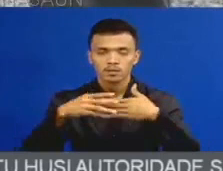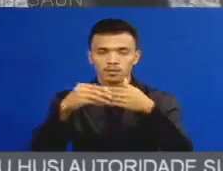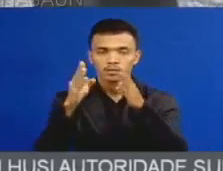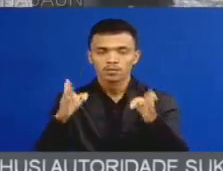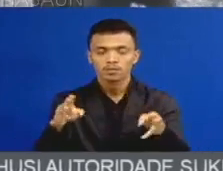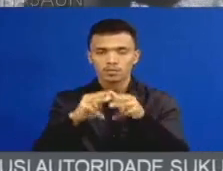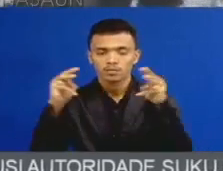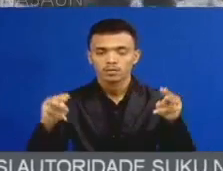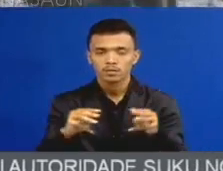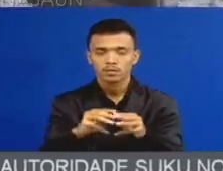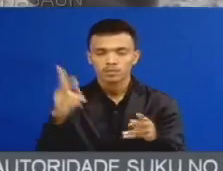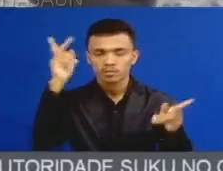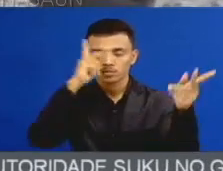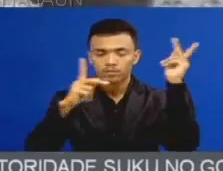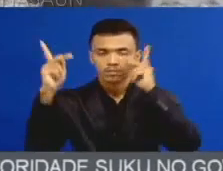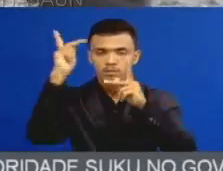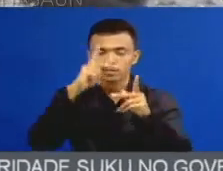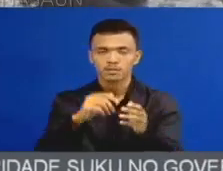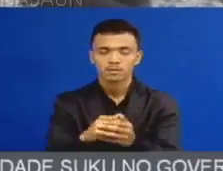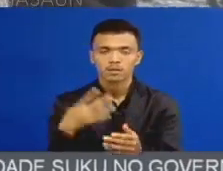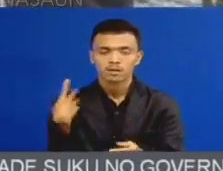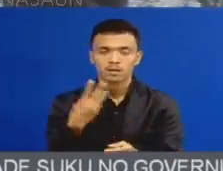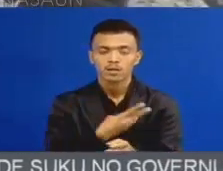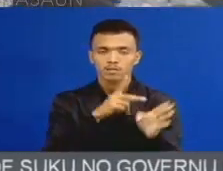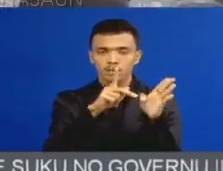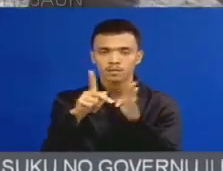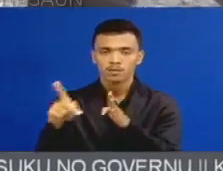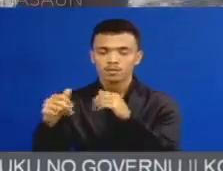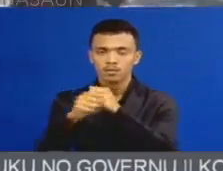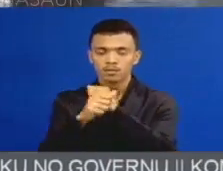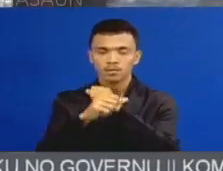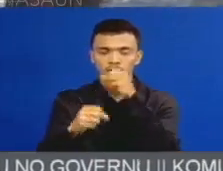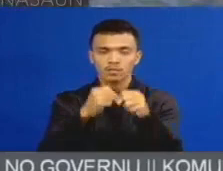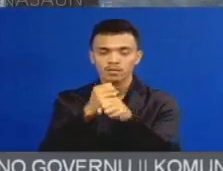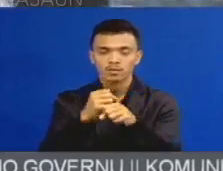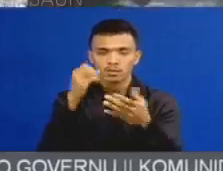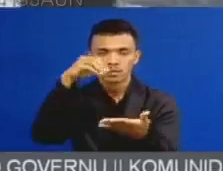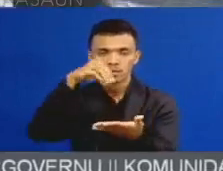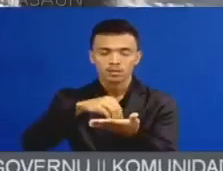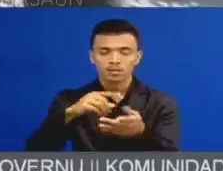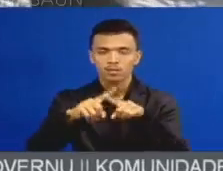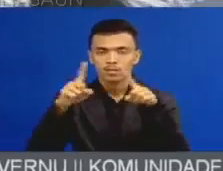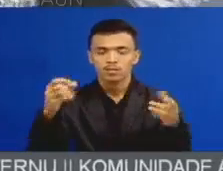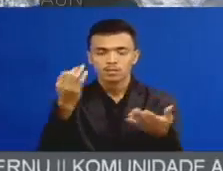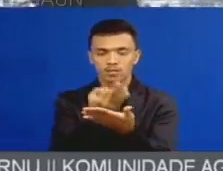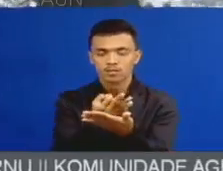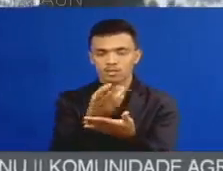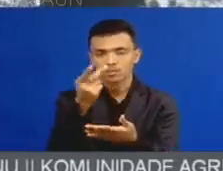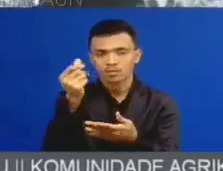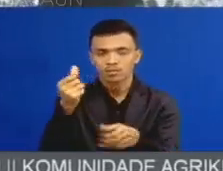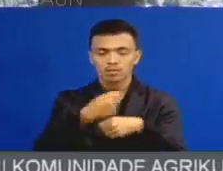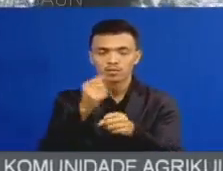municipal. Amine preocupação mane. Ami plano anual tauba mai be orçamento ne maka la cobre para atu bele